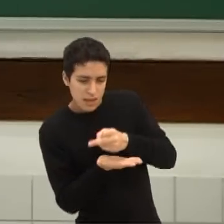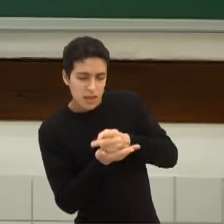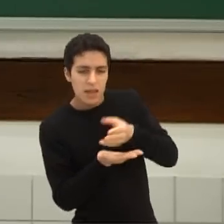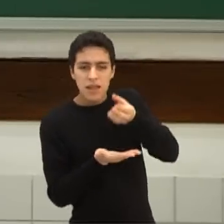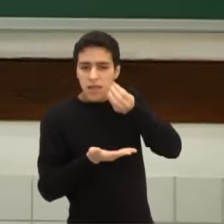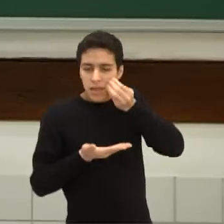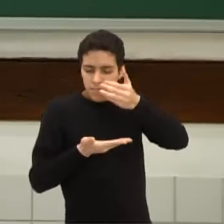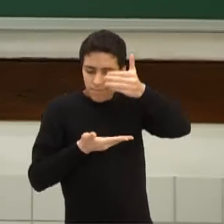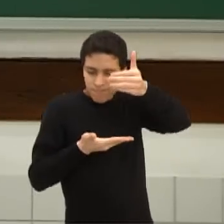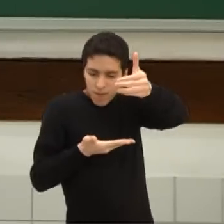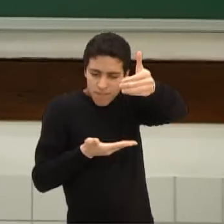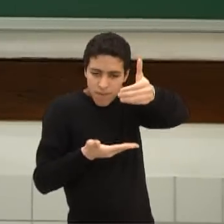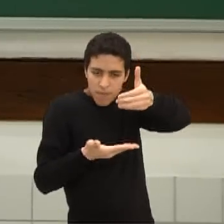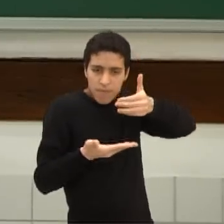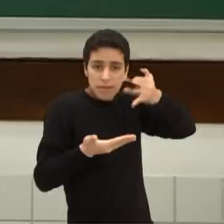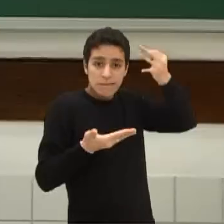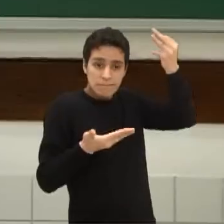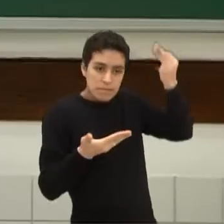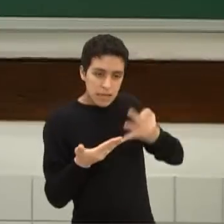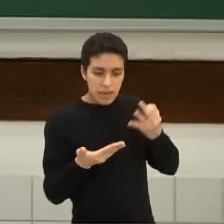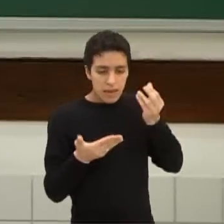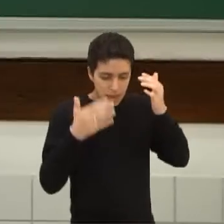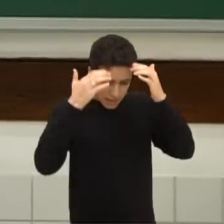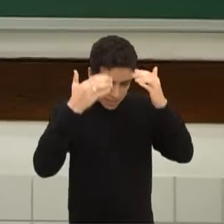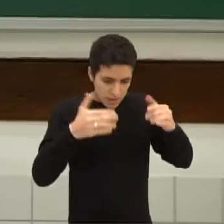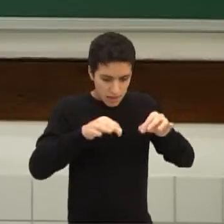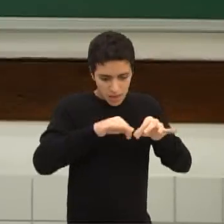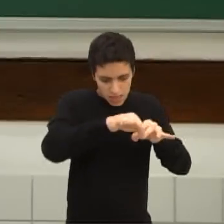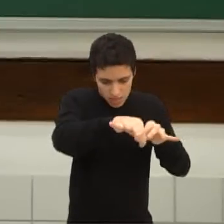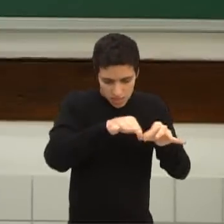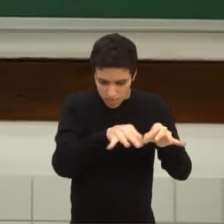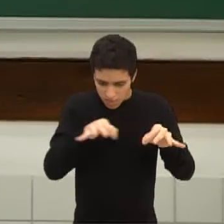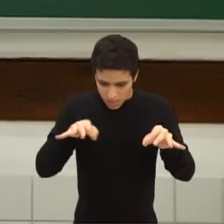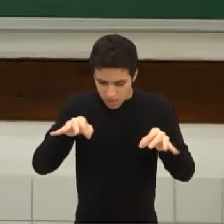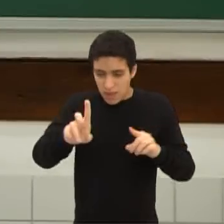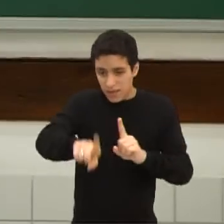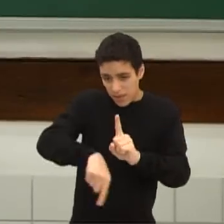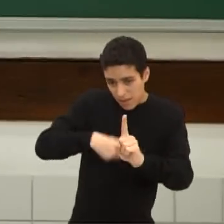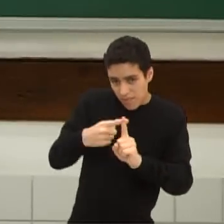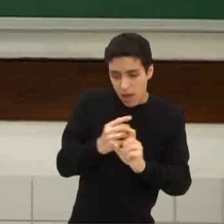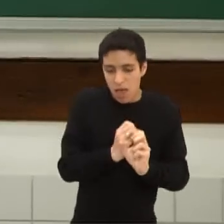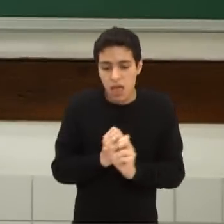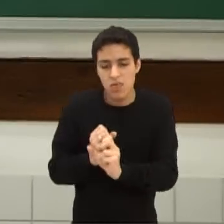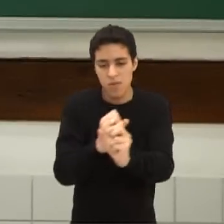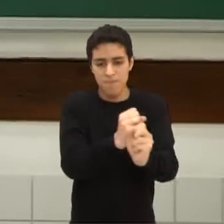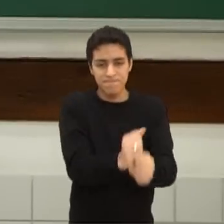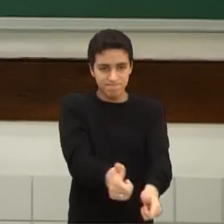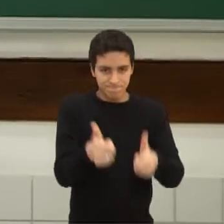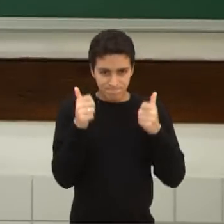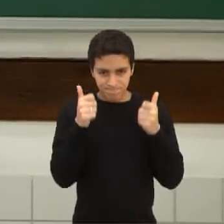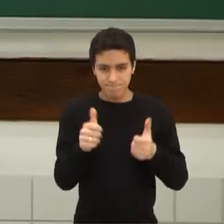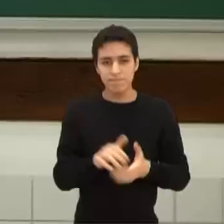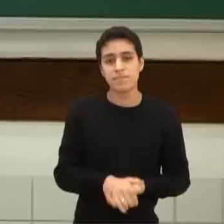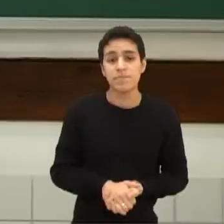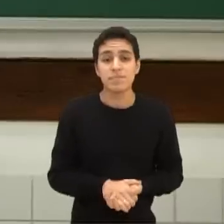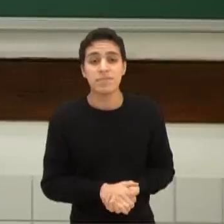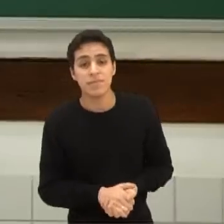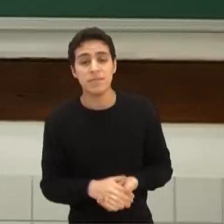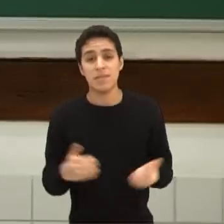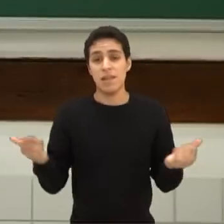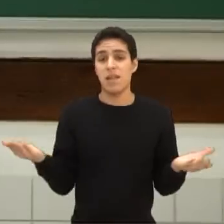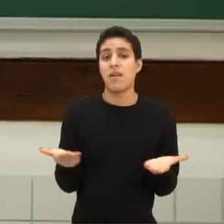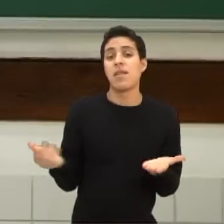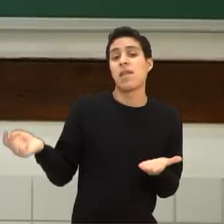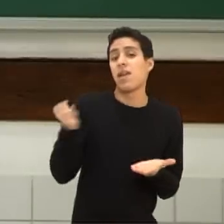certinho e respeitar as unidades de medida. Tranquilo? Vamos então para nosso último praticando,